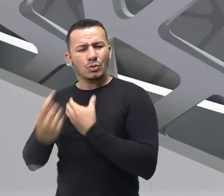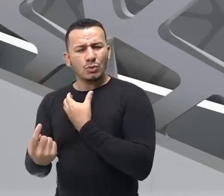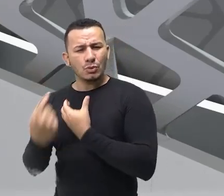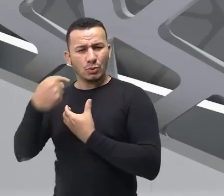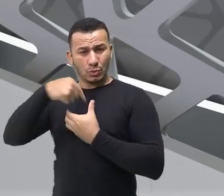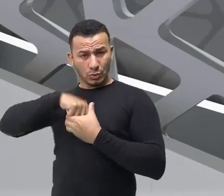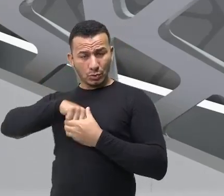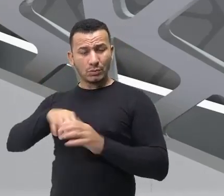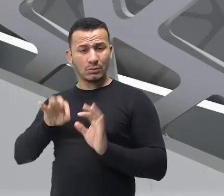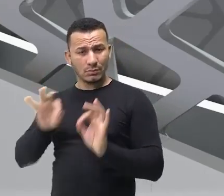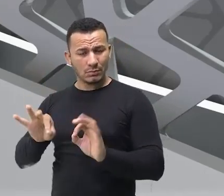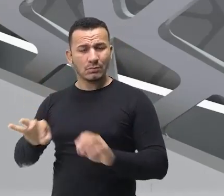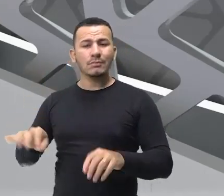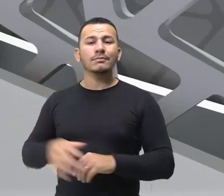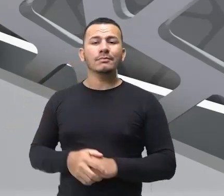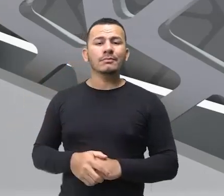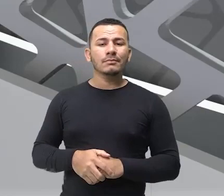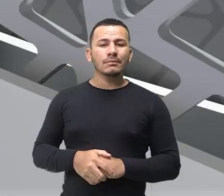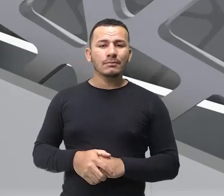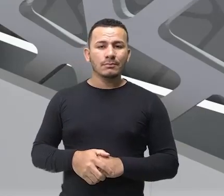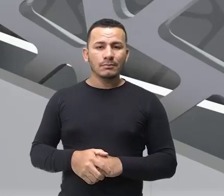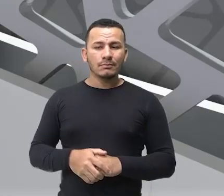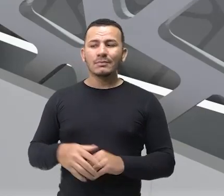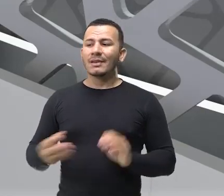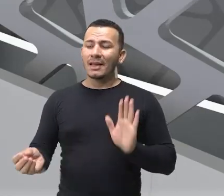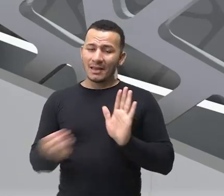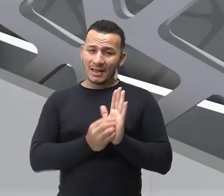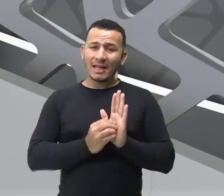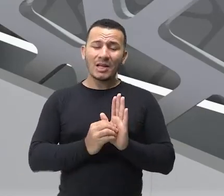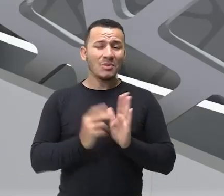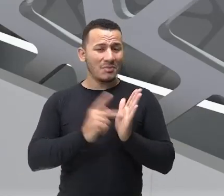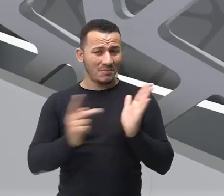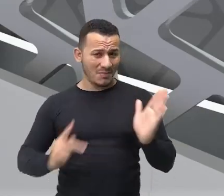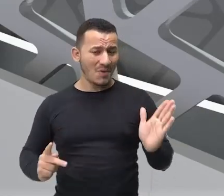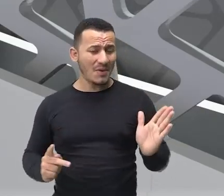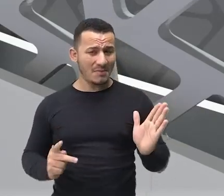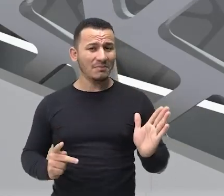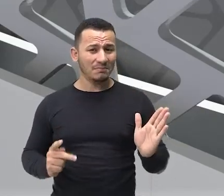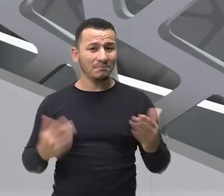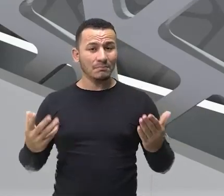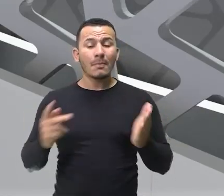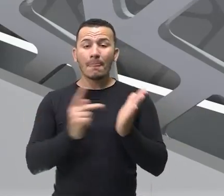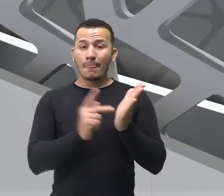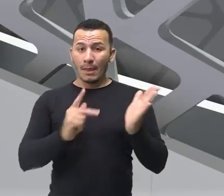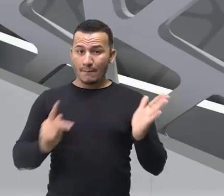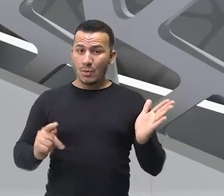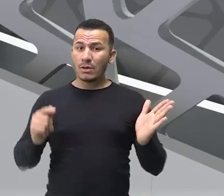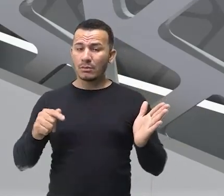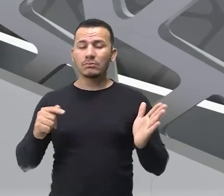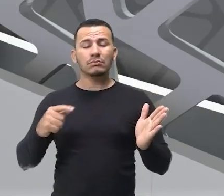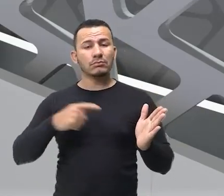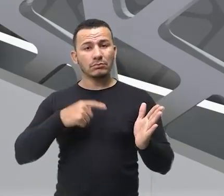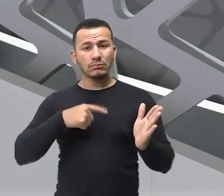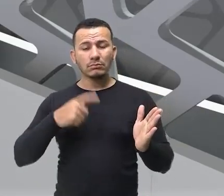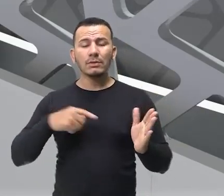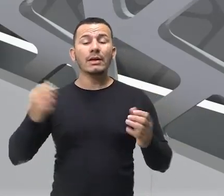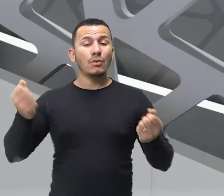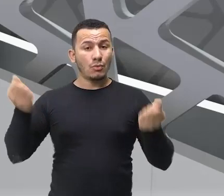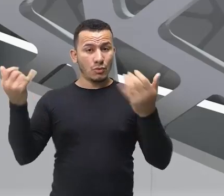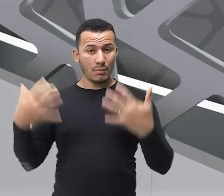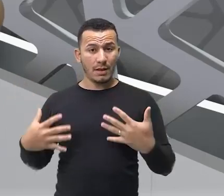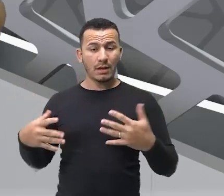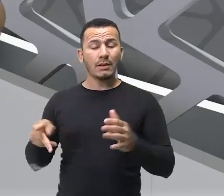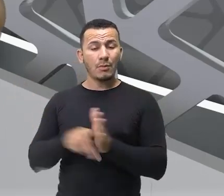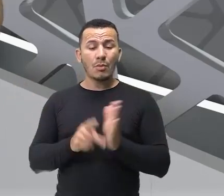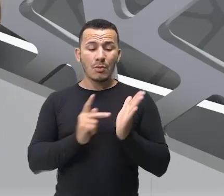subjetiva e que a gente tem no nosso poema, certo? E esse poema, observe que a todo momento eu estou falando